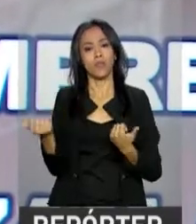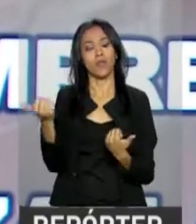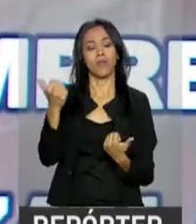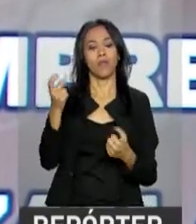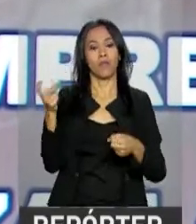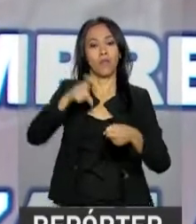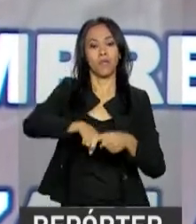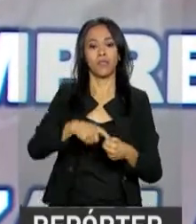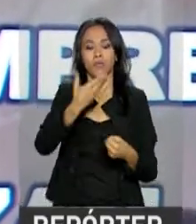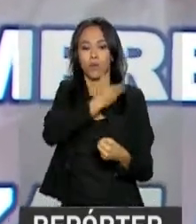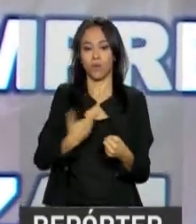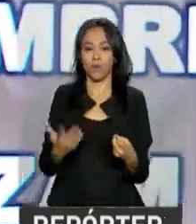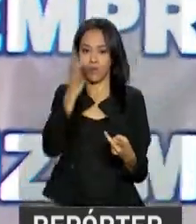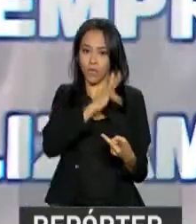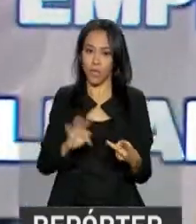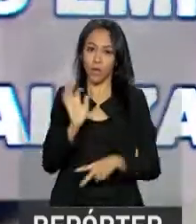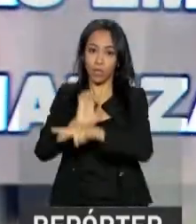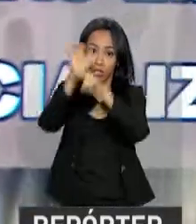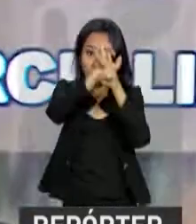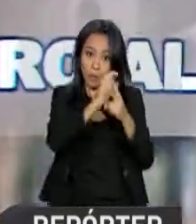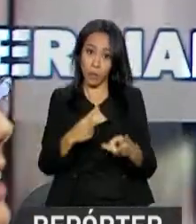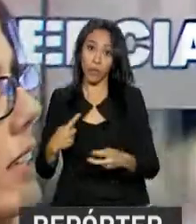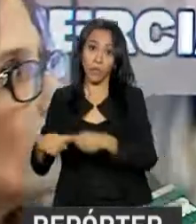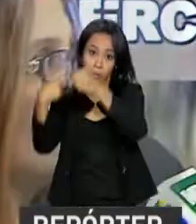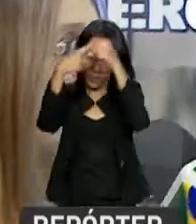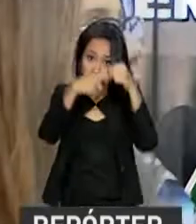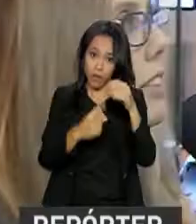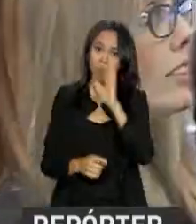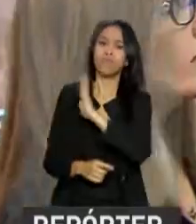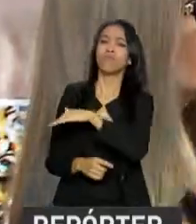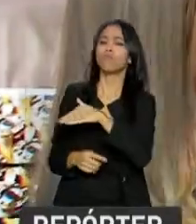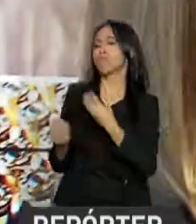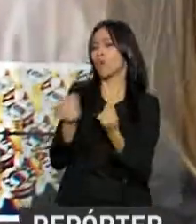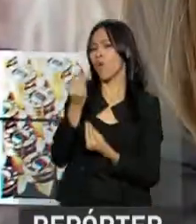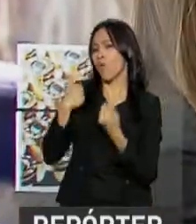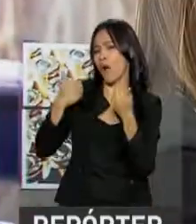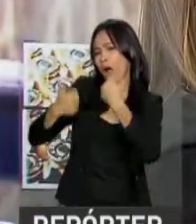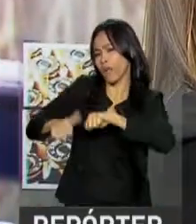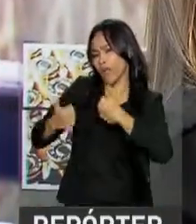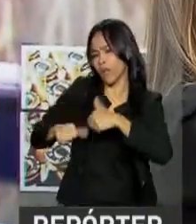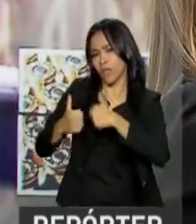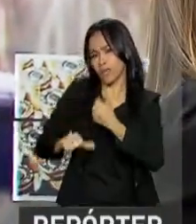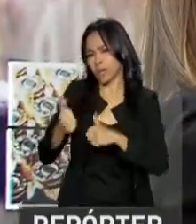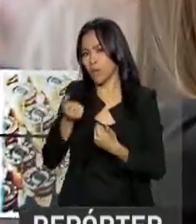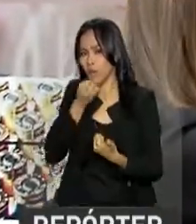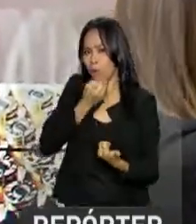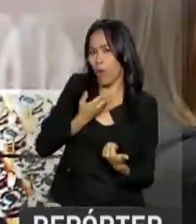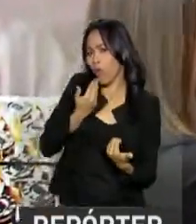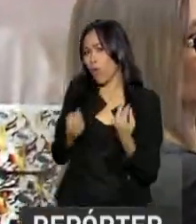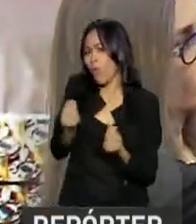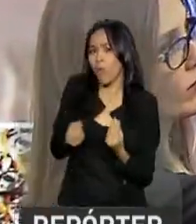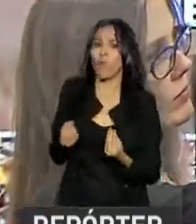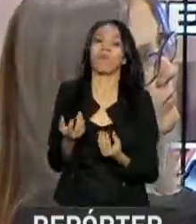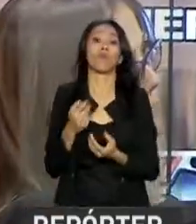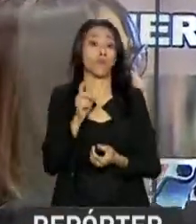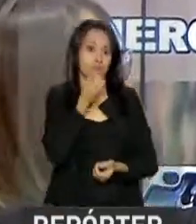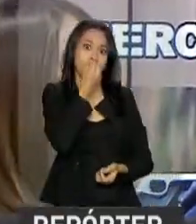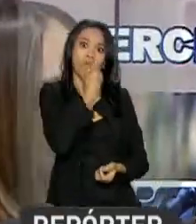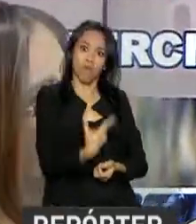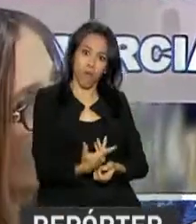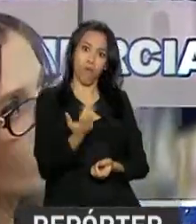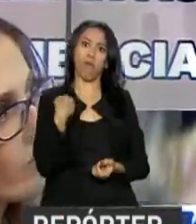municipal estadual e como a senhora avalia os resultados na sexta alteração 11 resultado foi muito bom